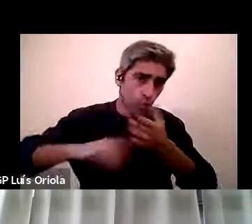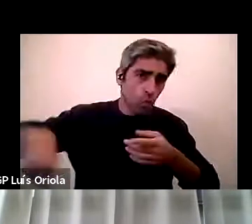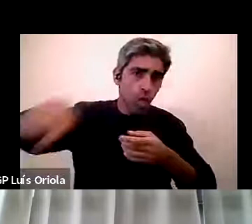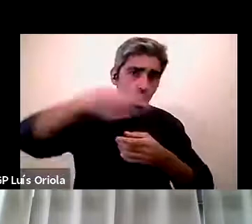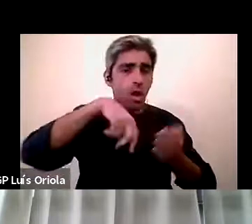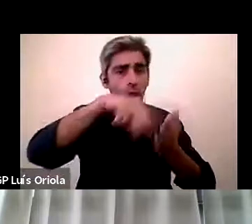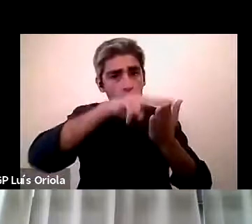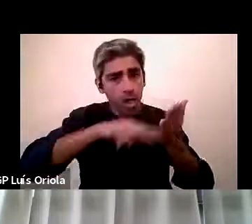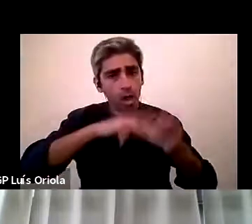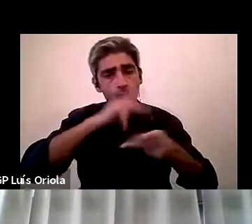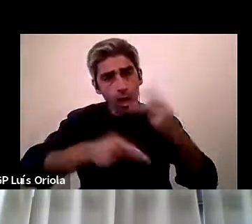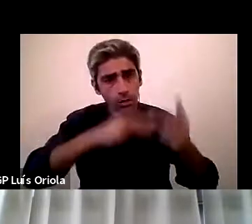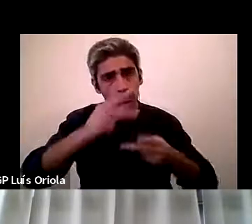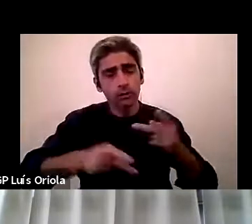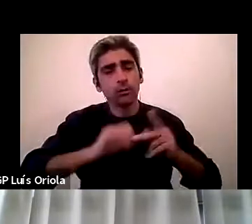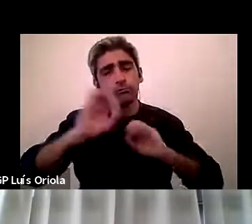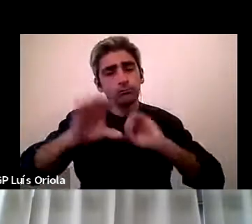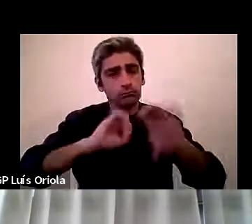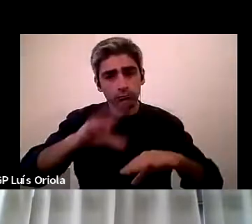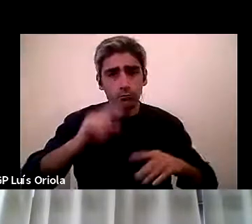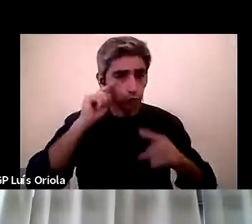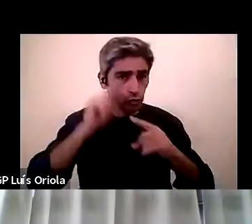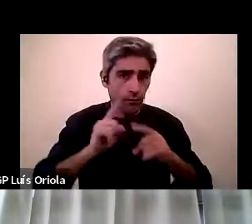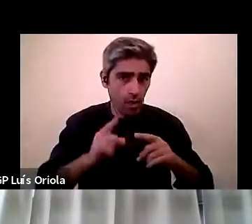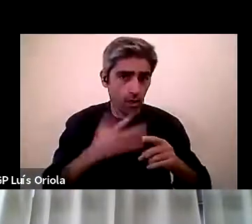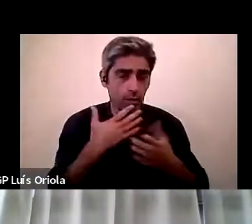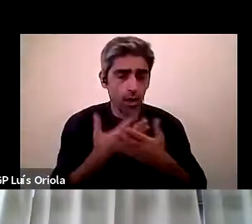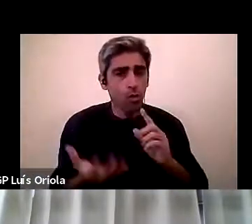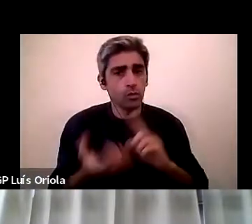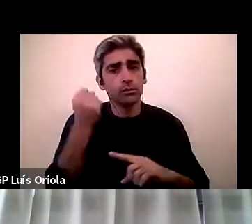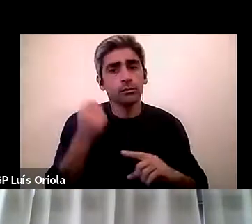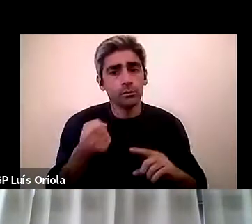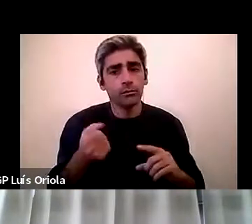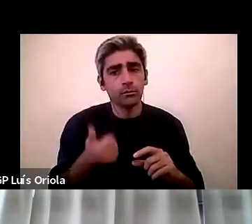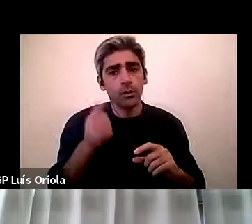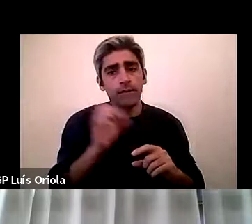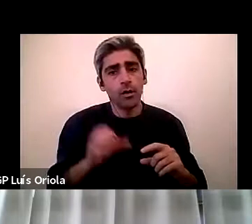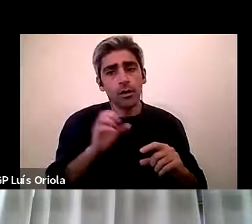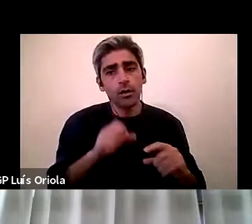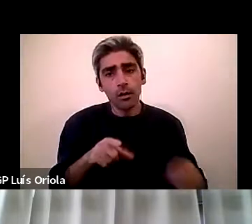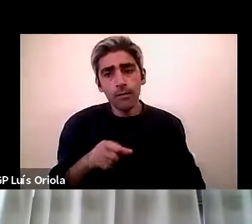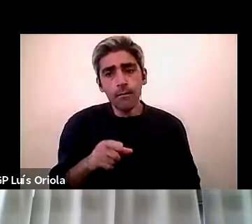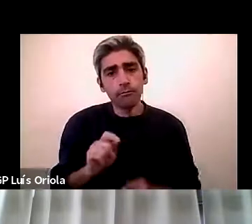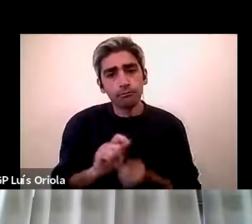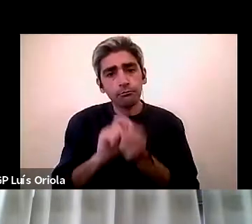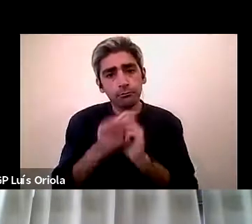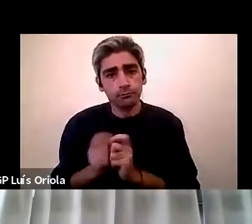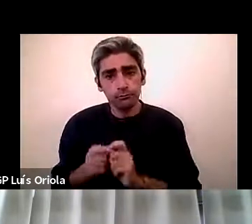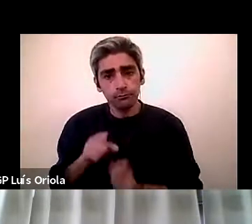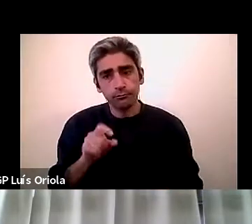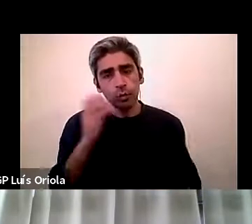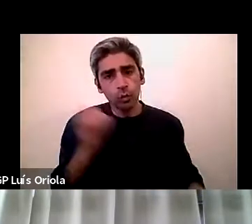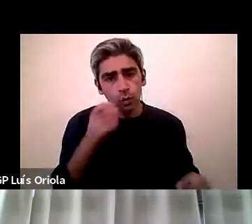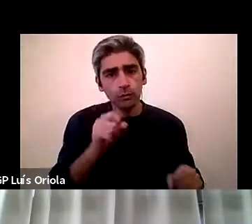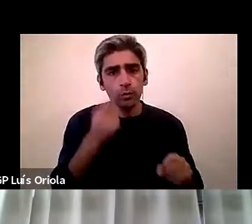lê-los e analisá-los e, no fundo, conseguirem, de alguma forma, mudar a sua cultura,